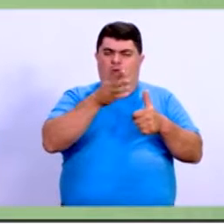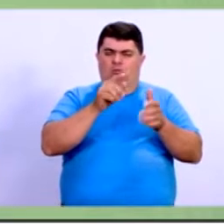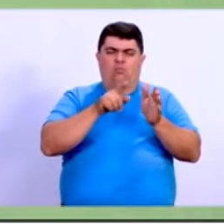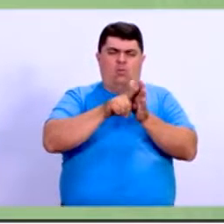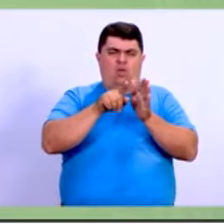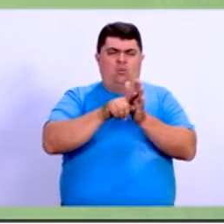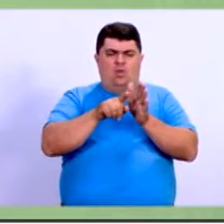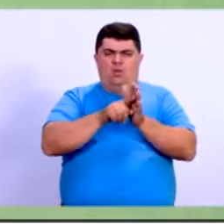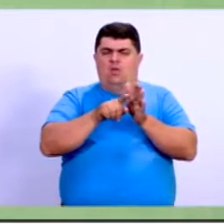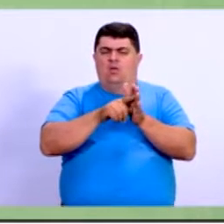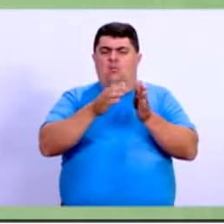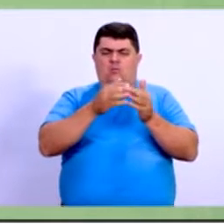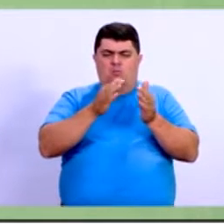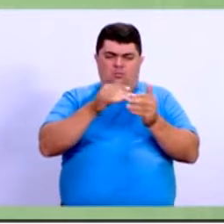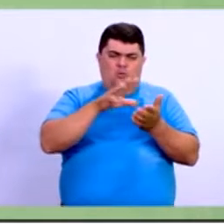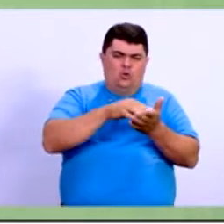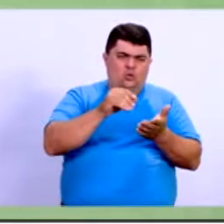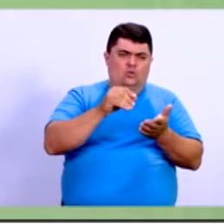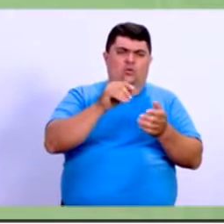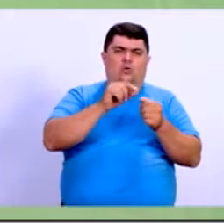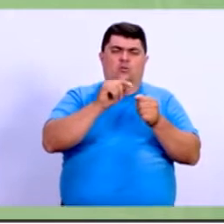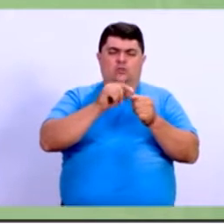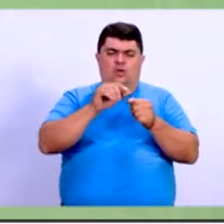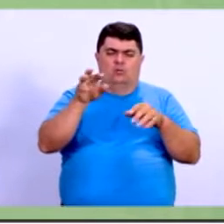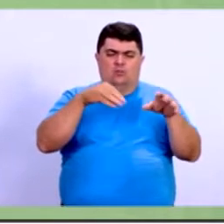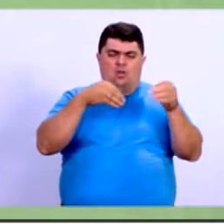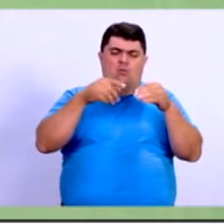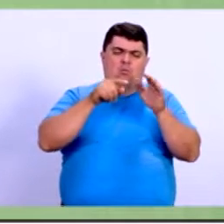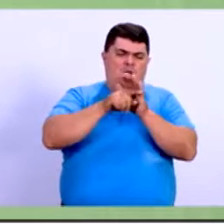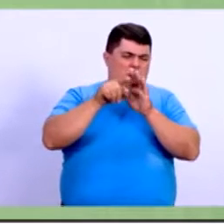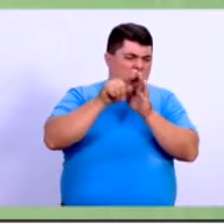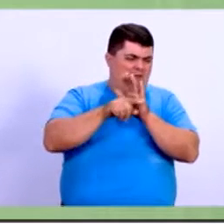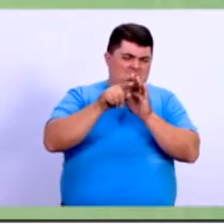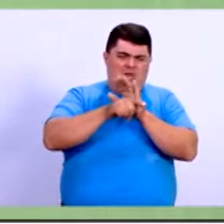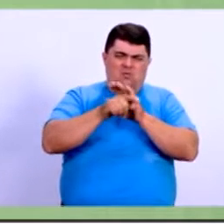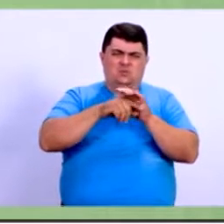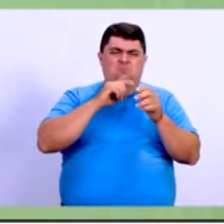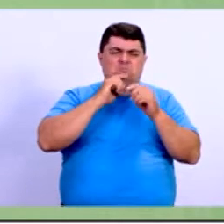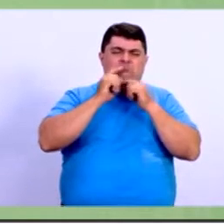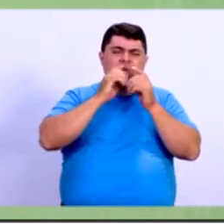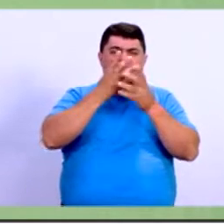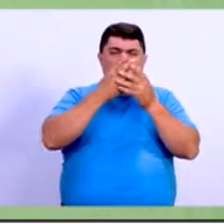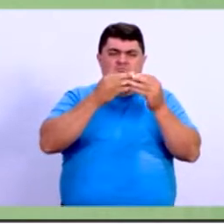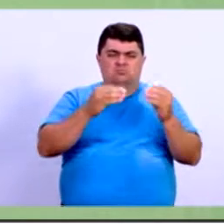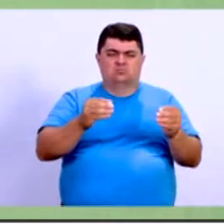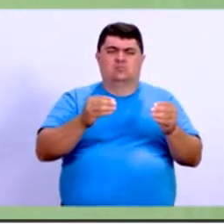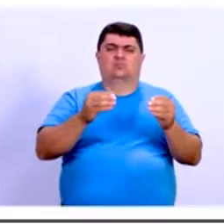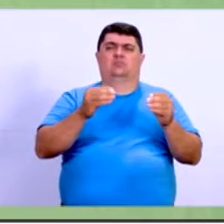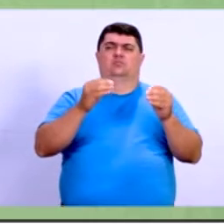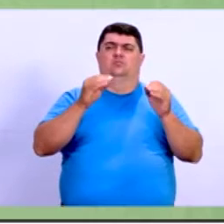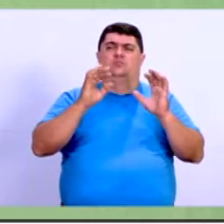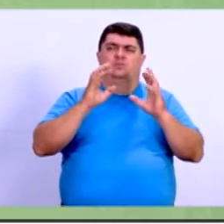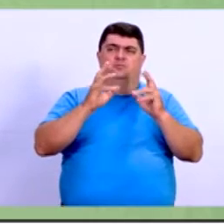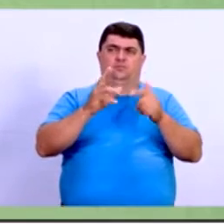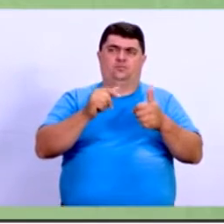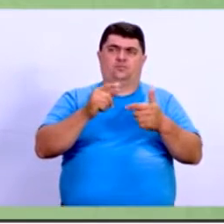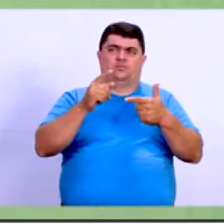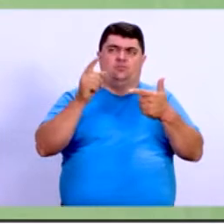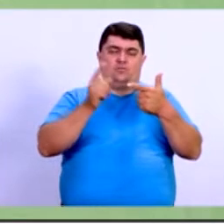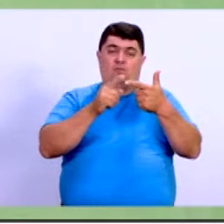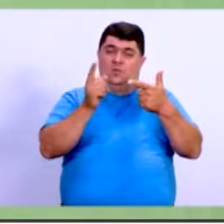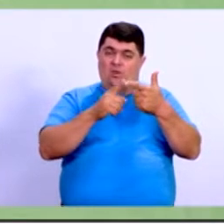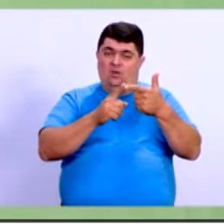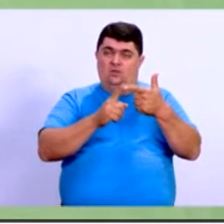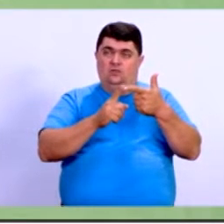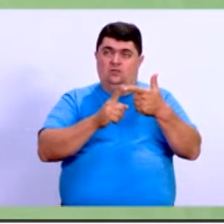cópias, você fez o levantamento, você esgotou a discussão, analisou o tempo que vai demorar para fazer, então agora